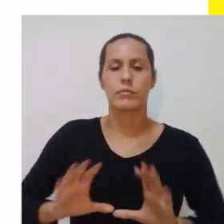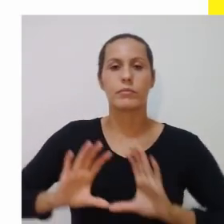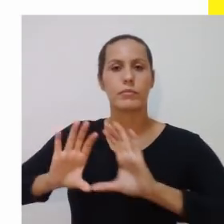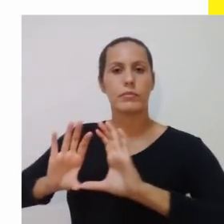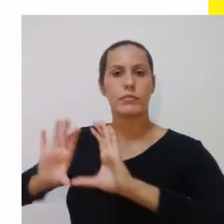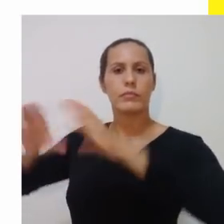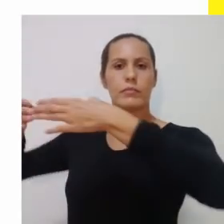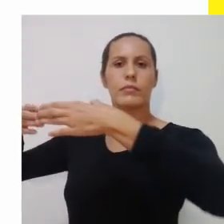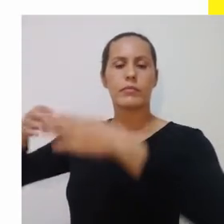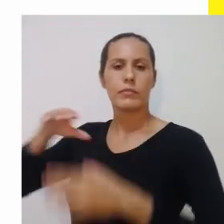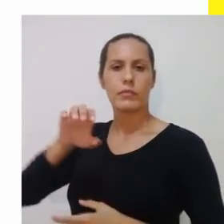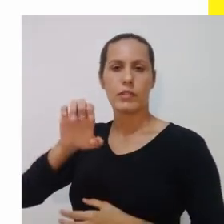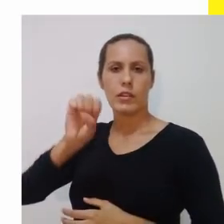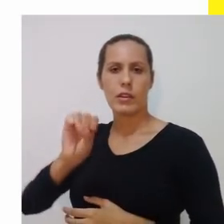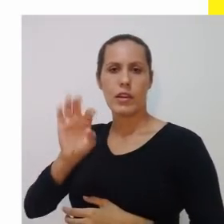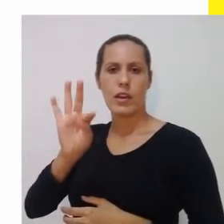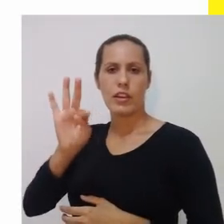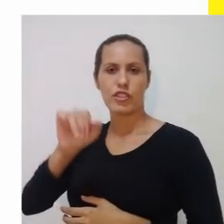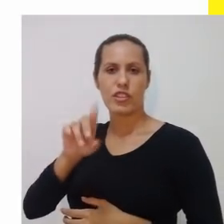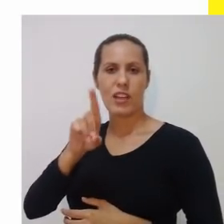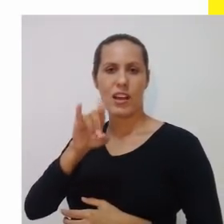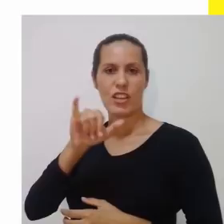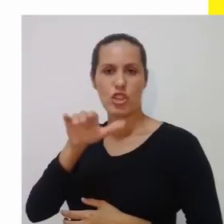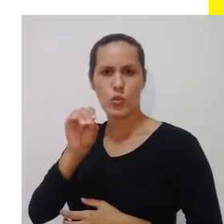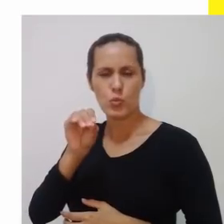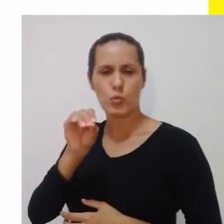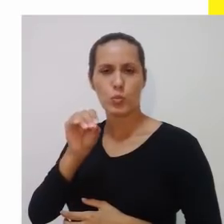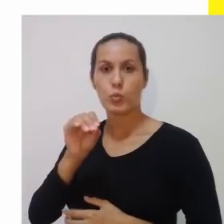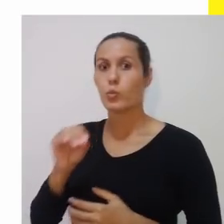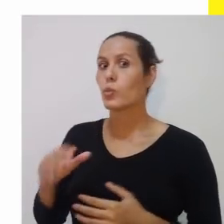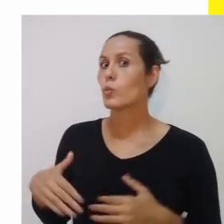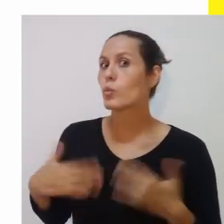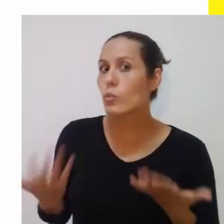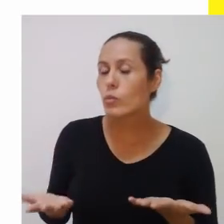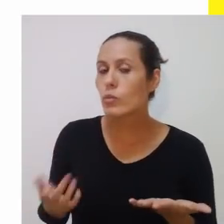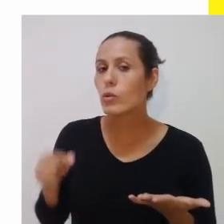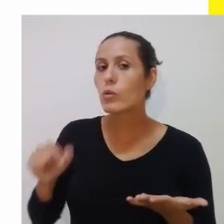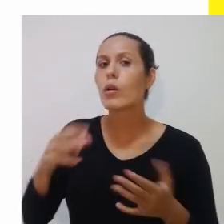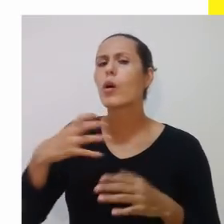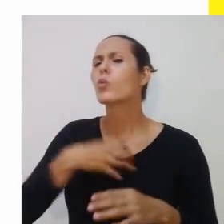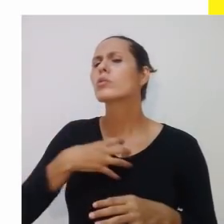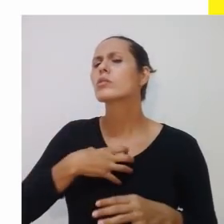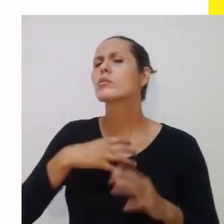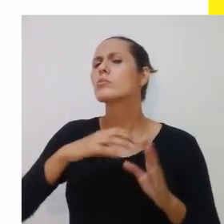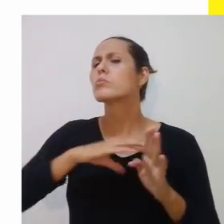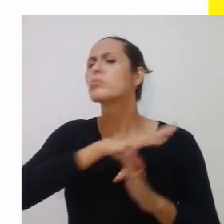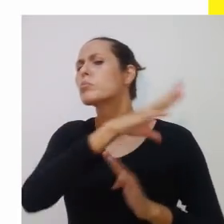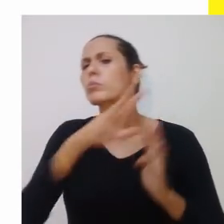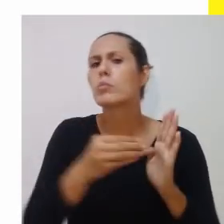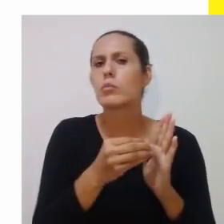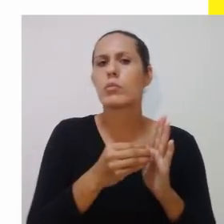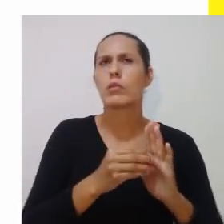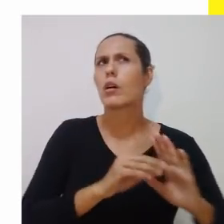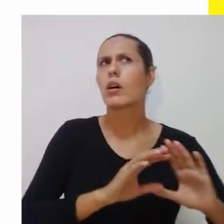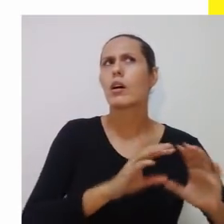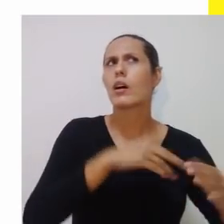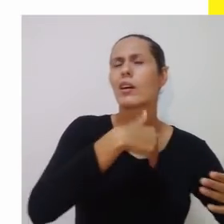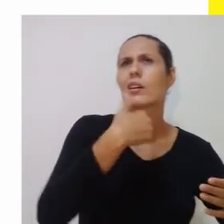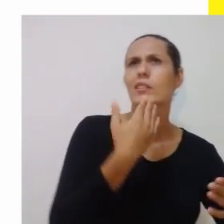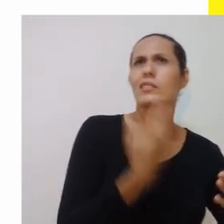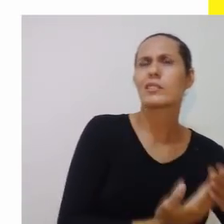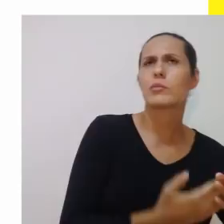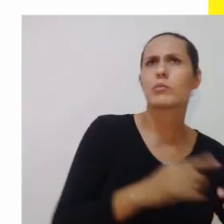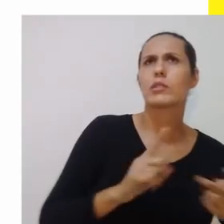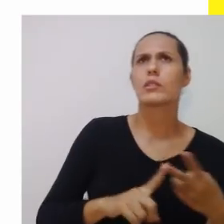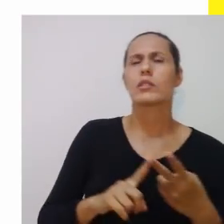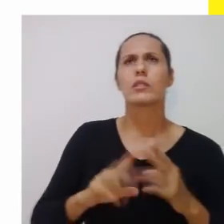terceira, estádio. Qual deve ser o sentido global de um texto que nos apresenta isso? Time, torcida,